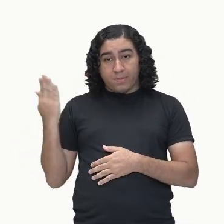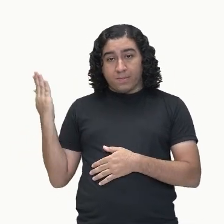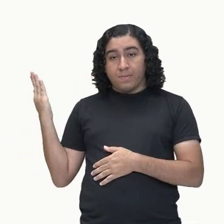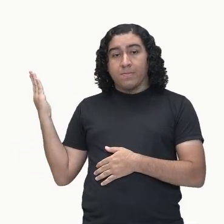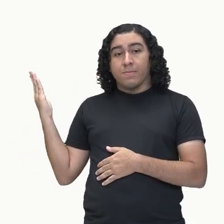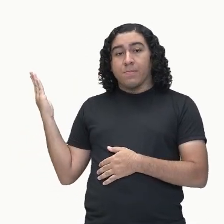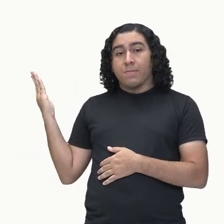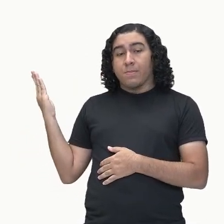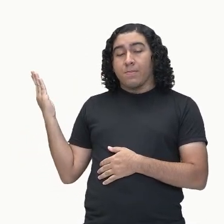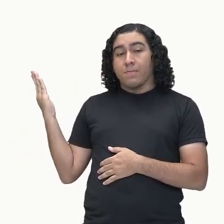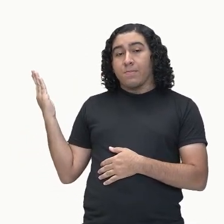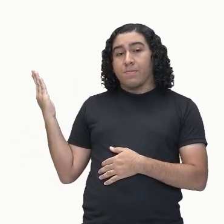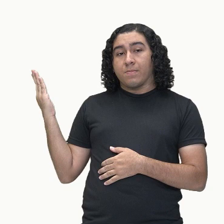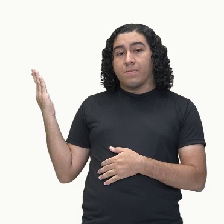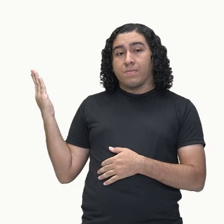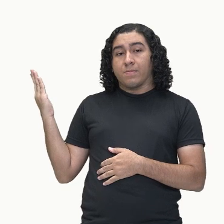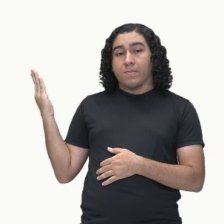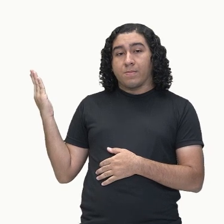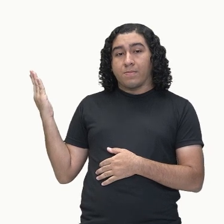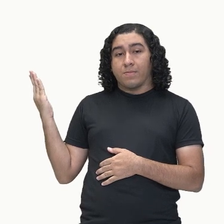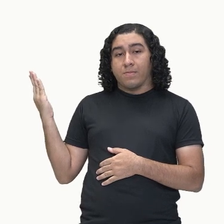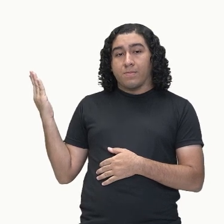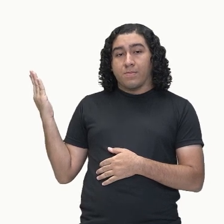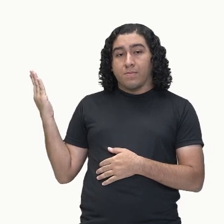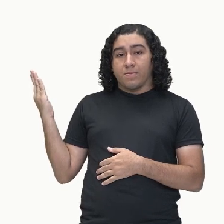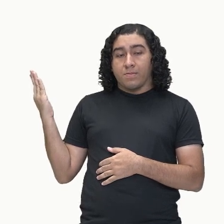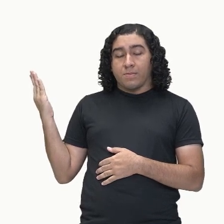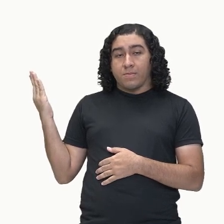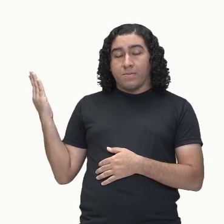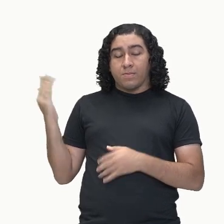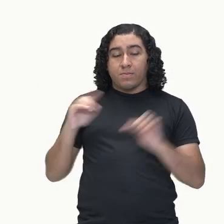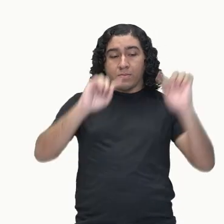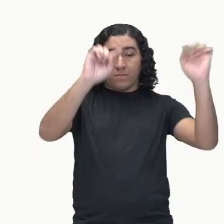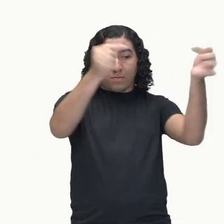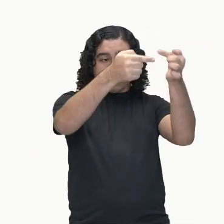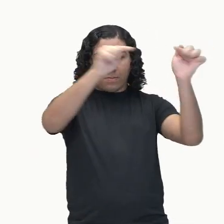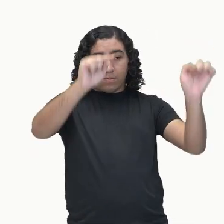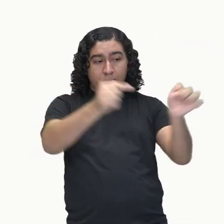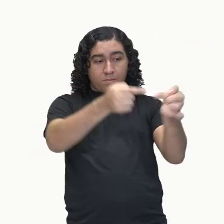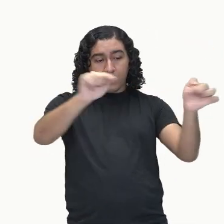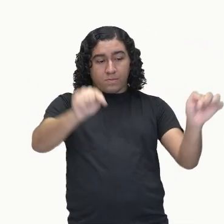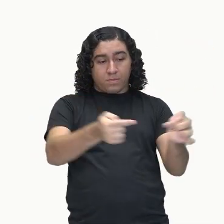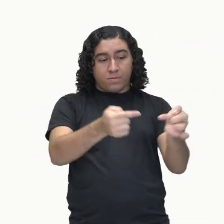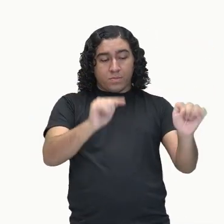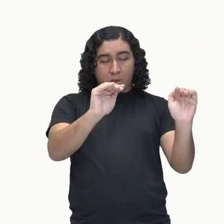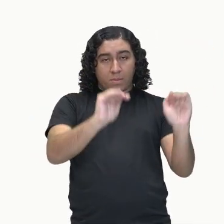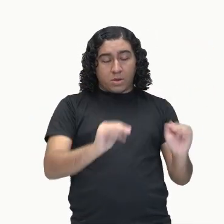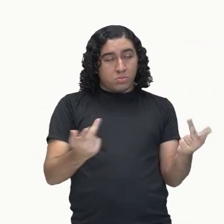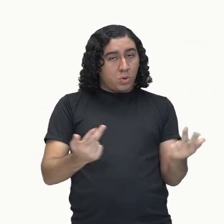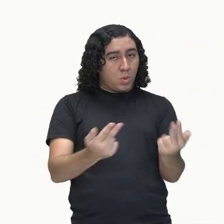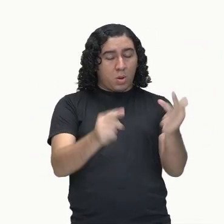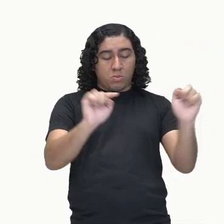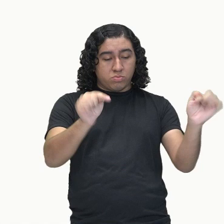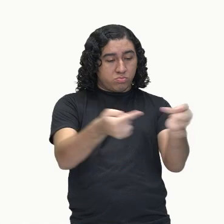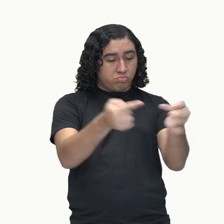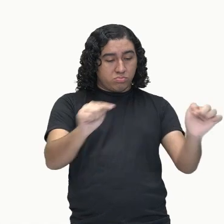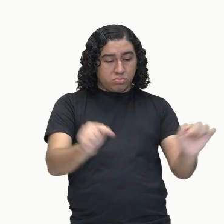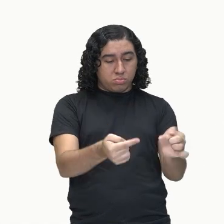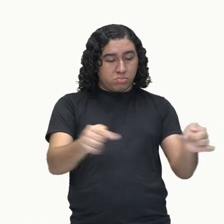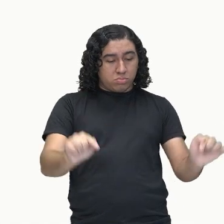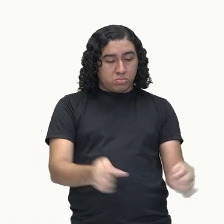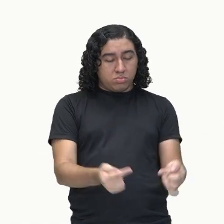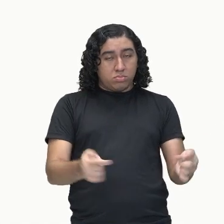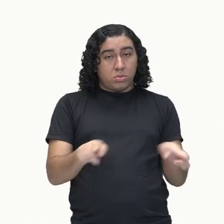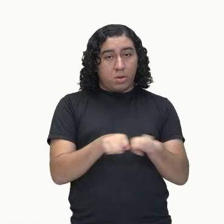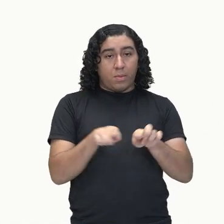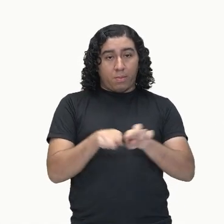hablaras el hablaria nosotros hablar vosotros hablaria e eles